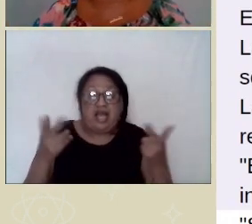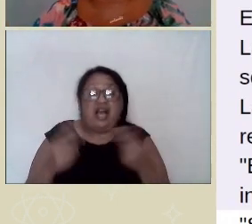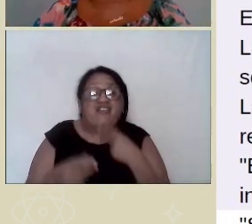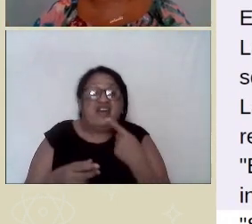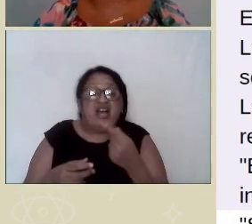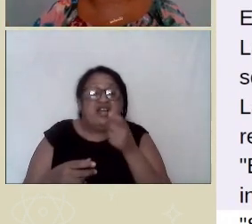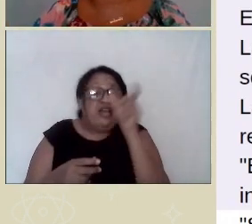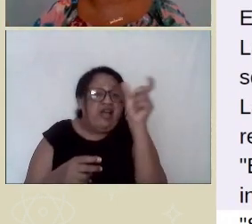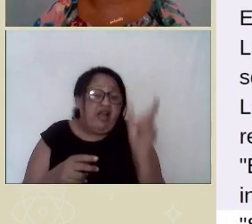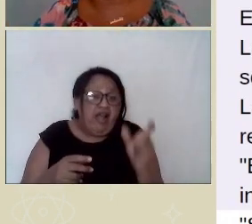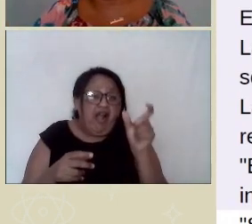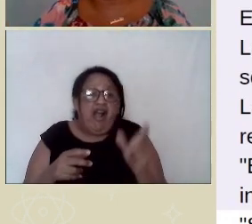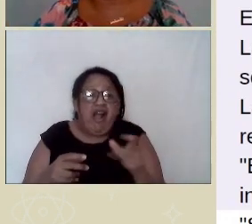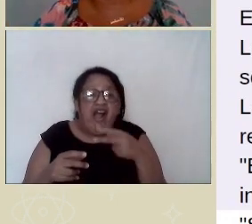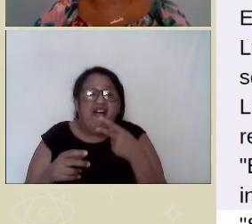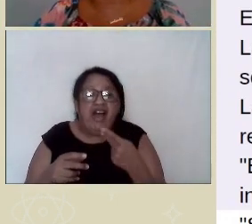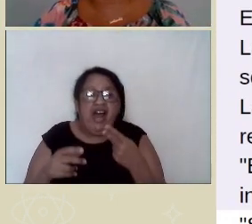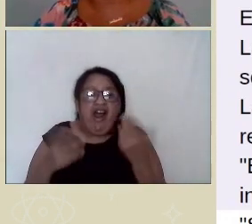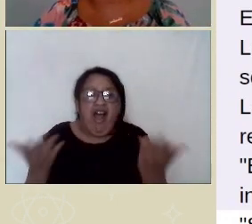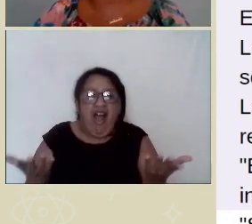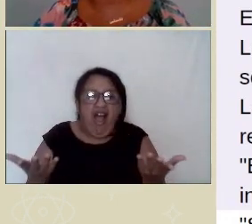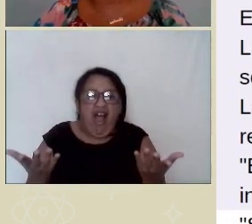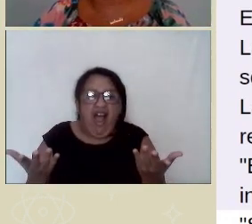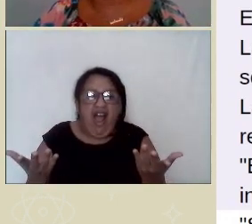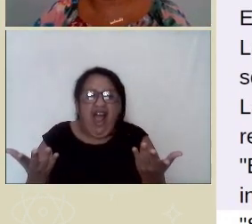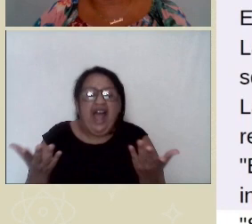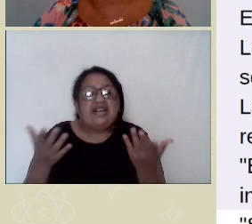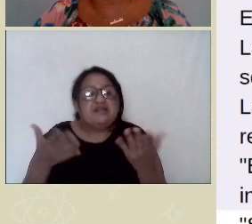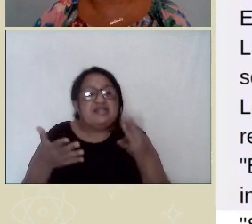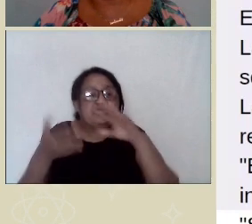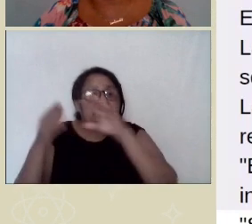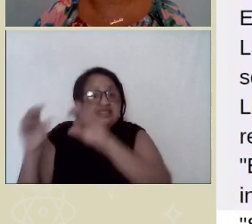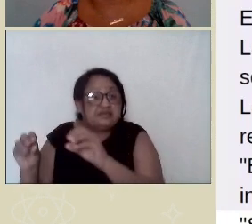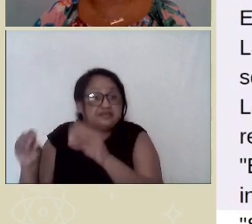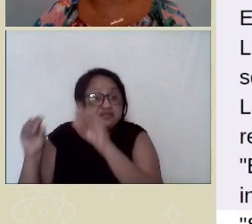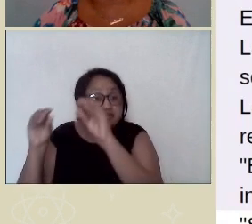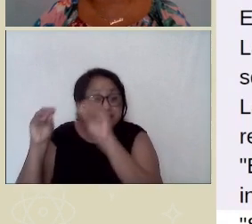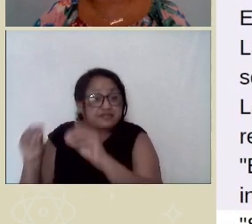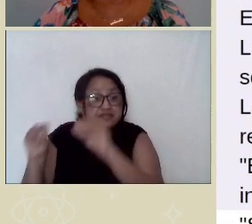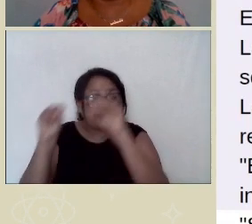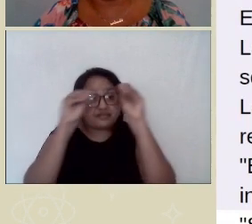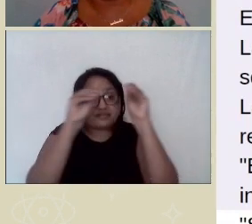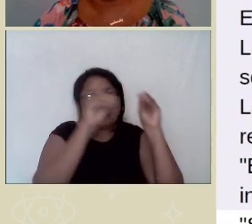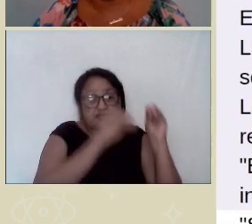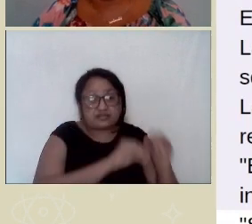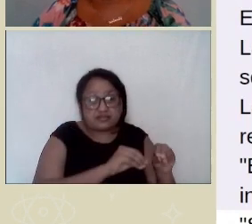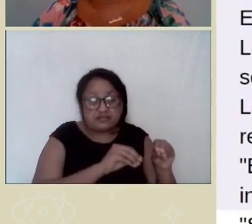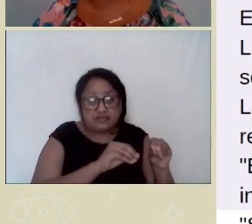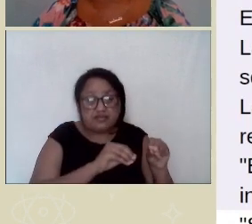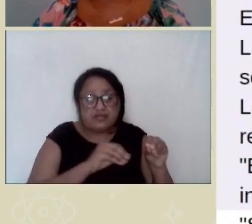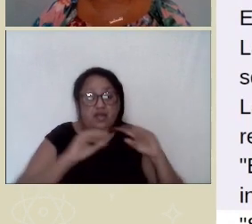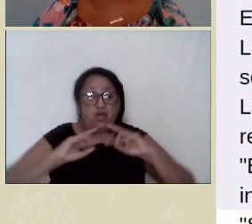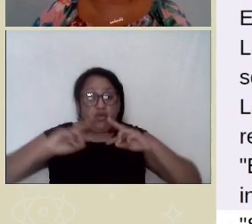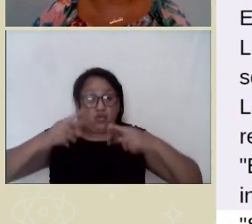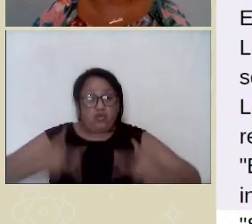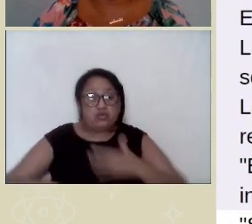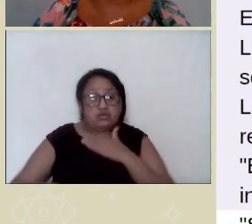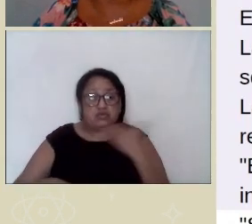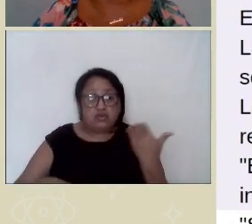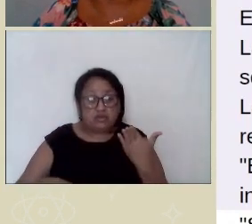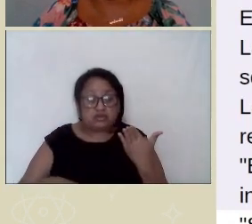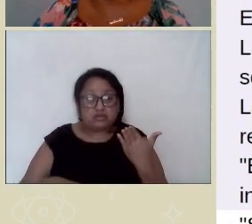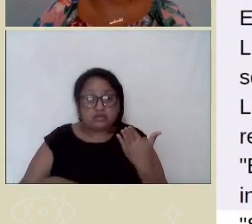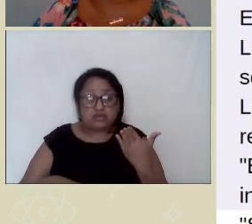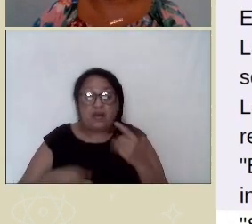diz hemos retirado cadáveres ou seja retiramos cadáveres de montanhistas que morreram recentemente mas os que estavam